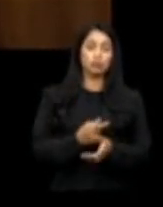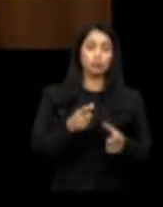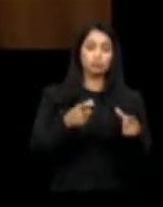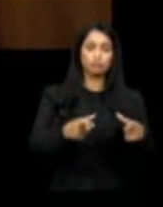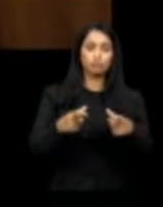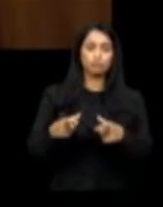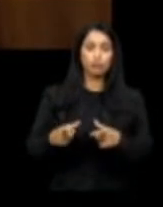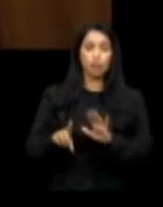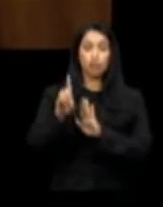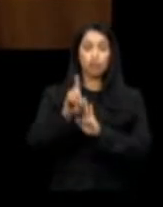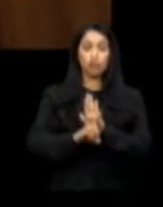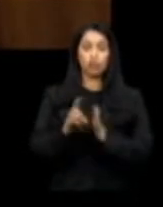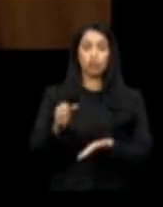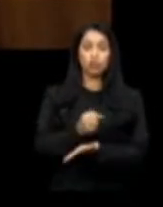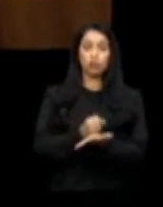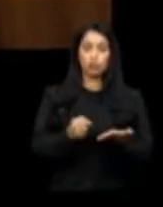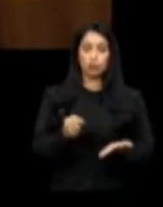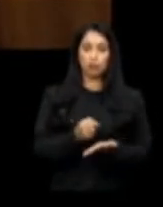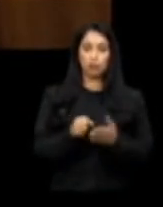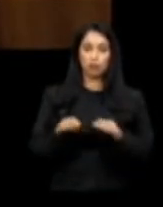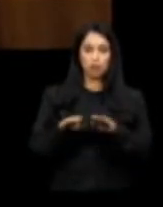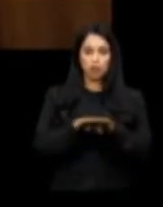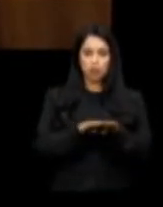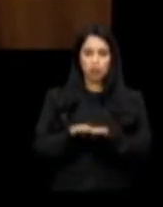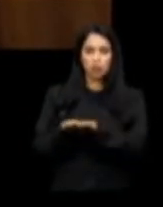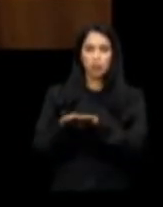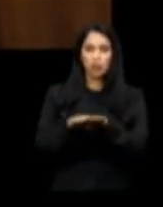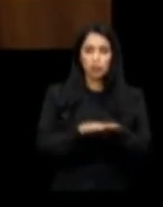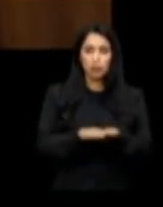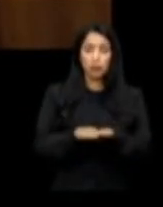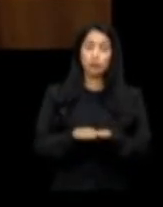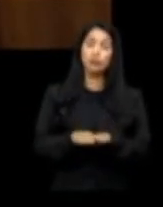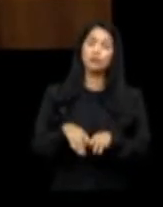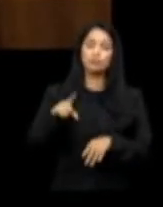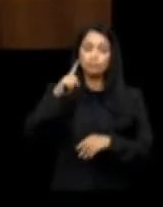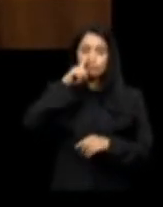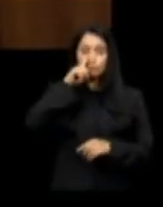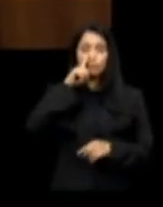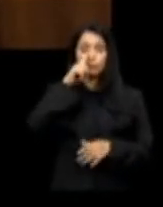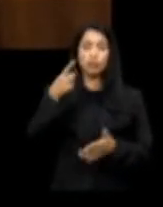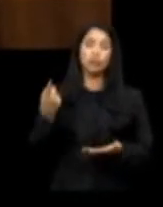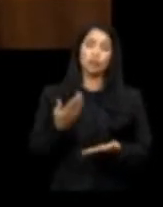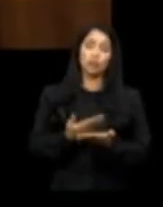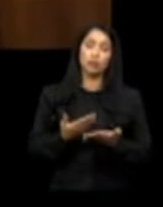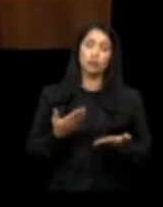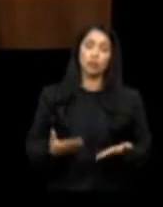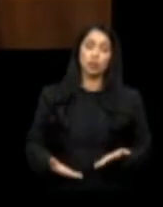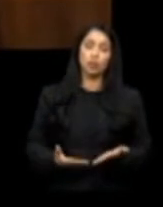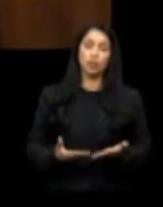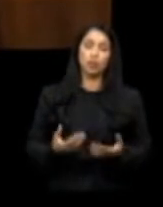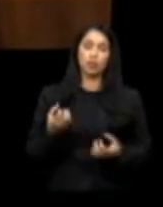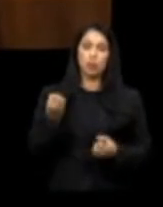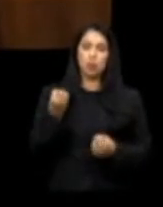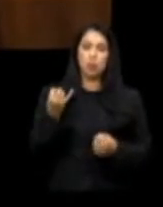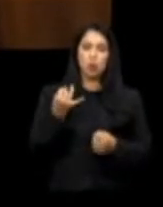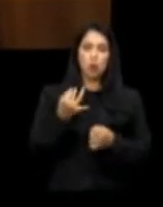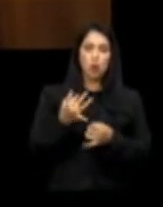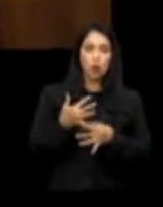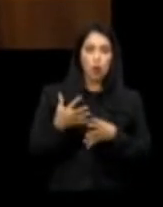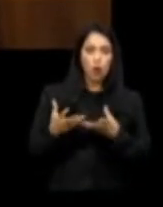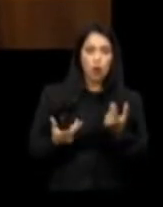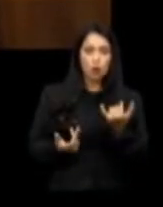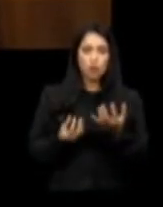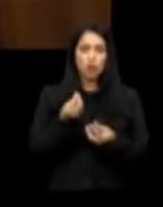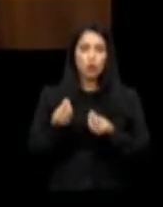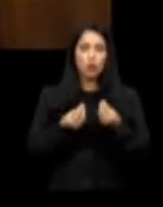mesmo direitos fundamentais de igualdade e isonomia são colocados em risco a partir do uso de algoritmos e de ferramentas de